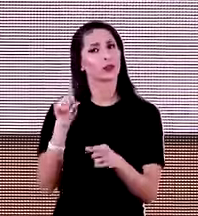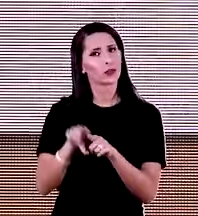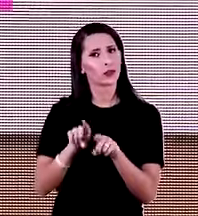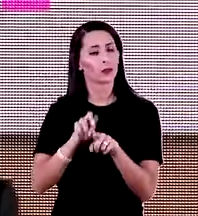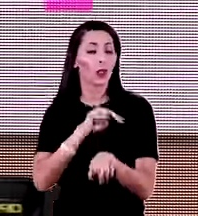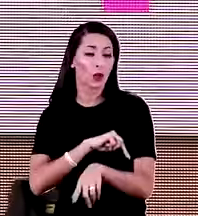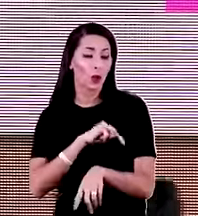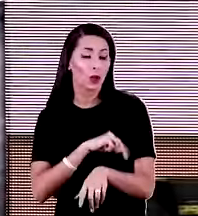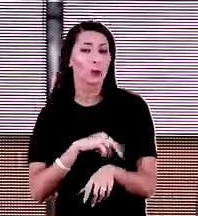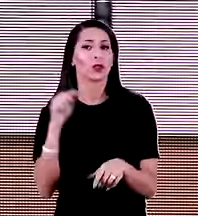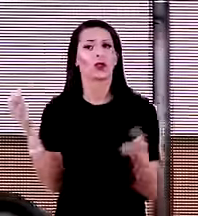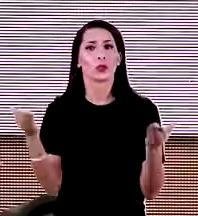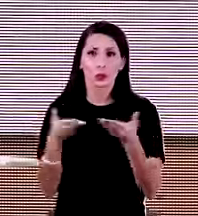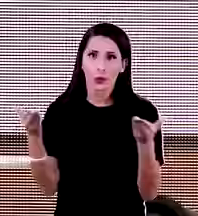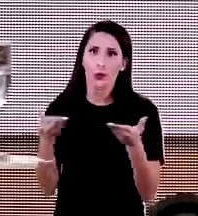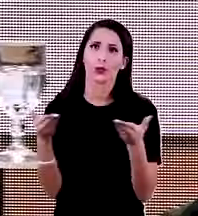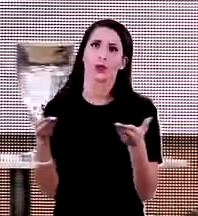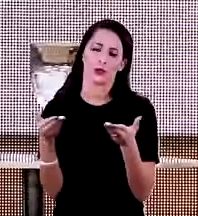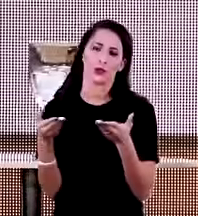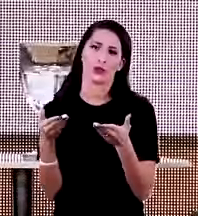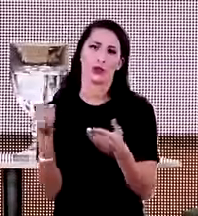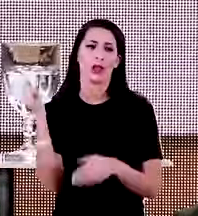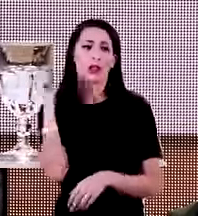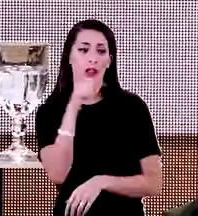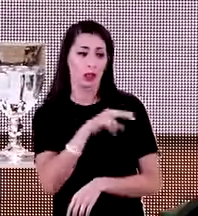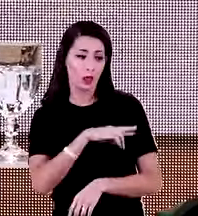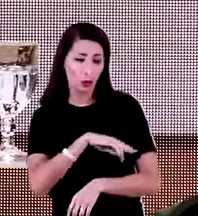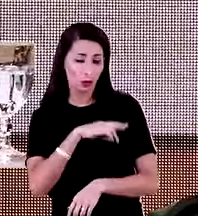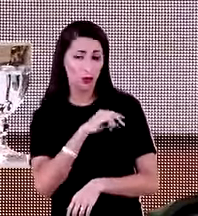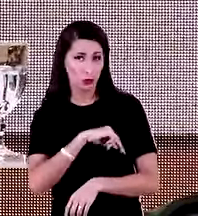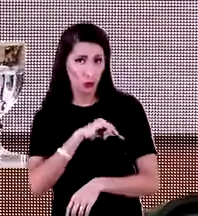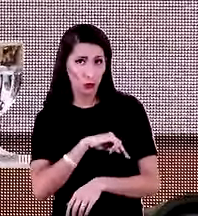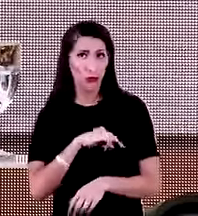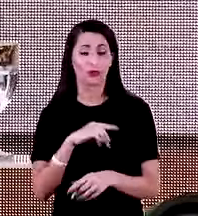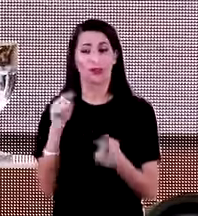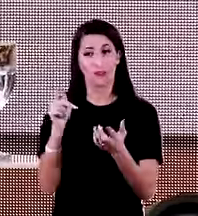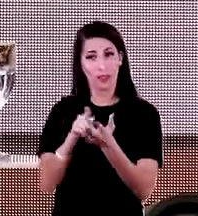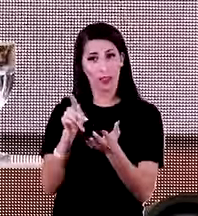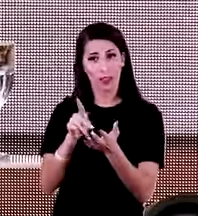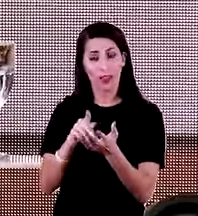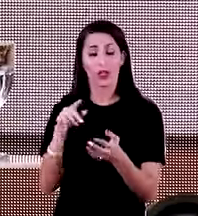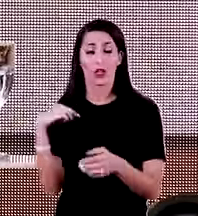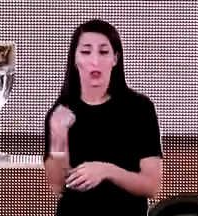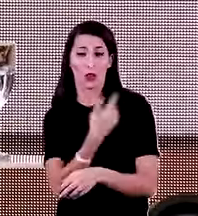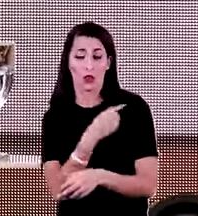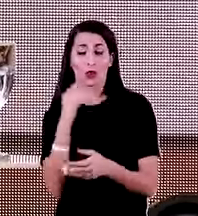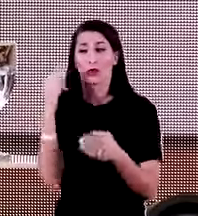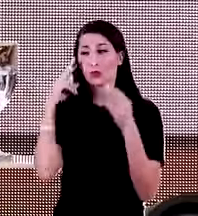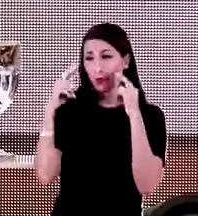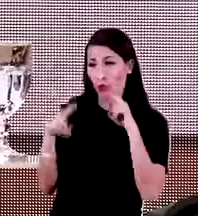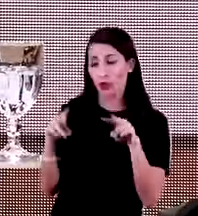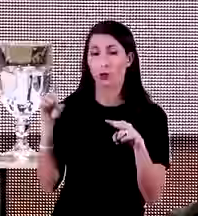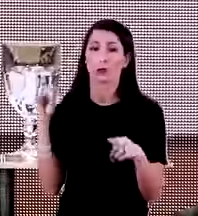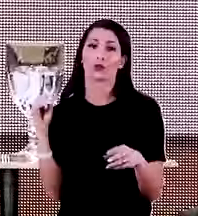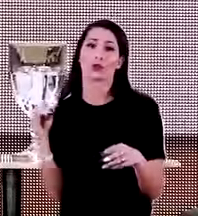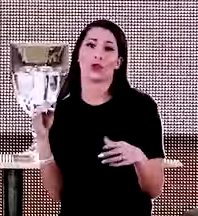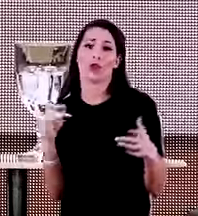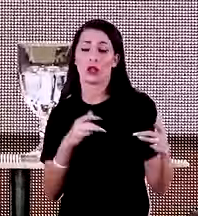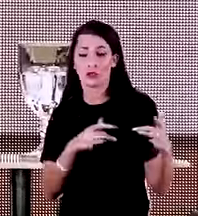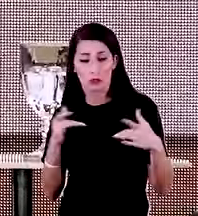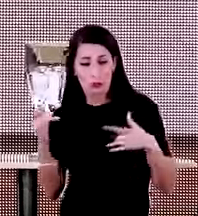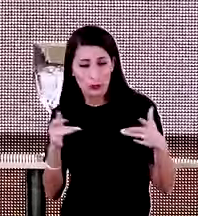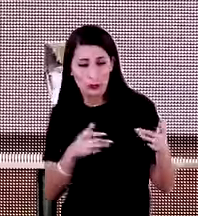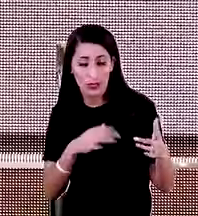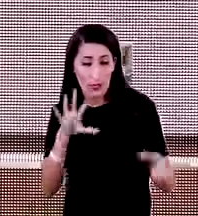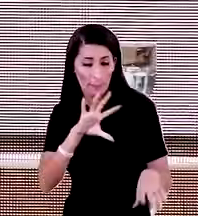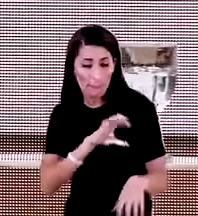Na Ruth e na Noemi original, a gente viu solidariedade, amor, presença, sororidade.